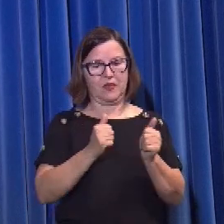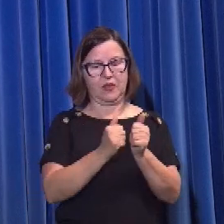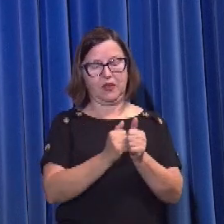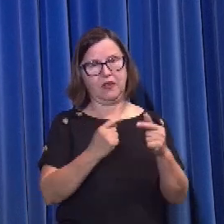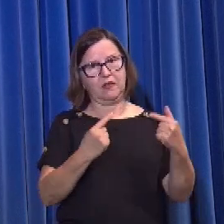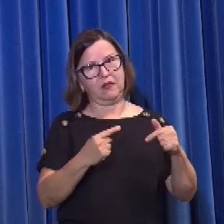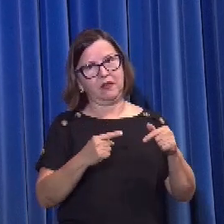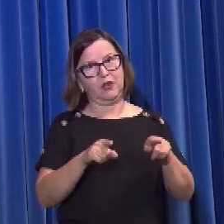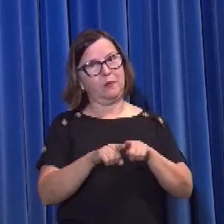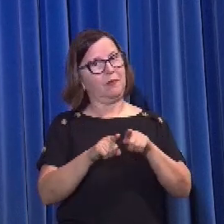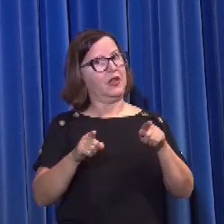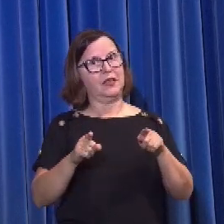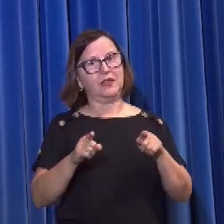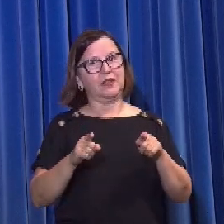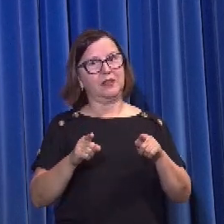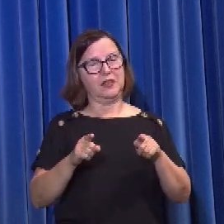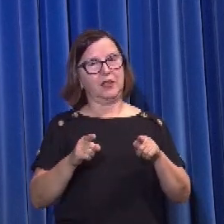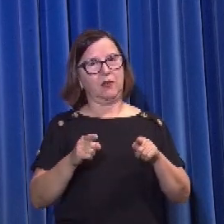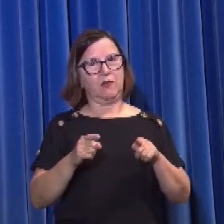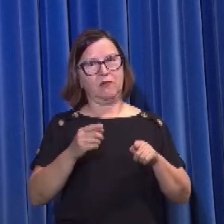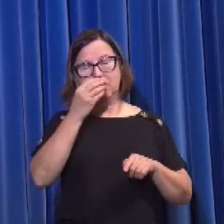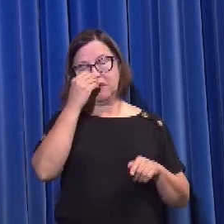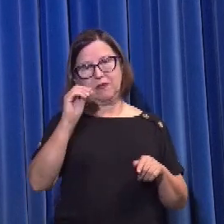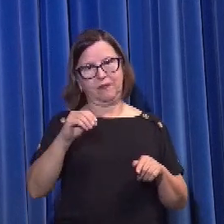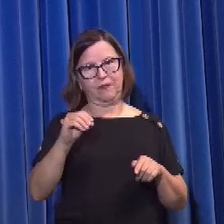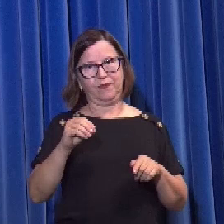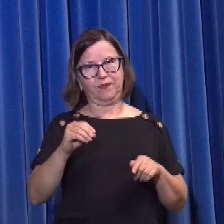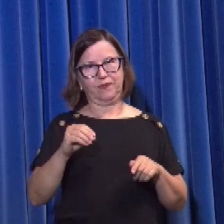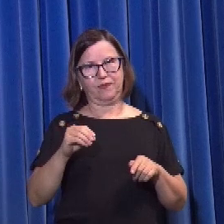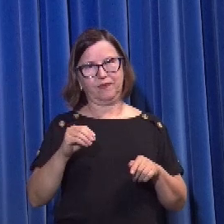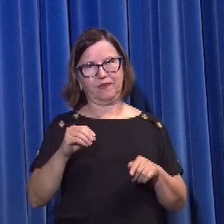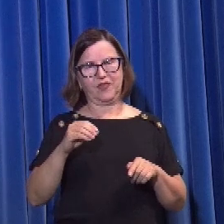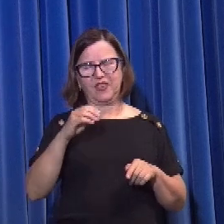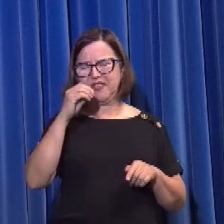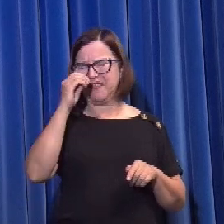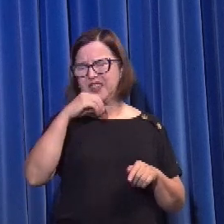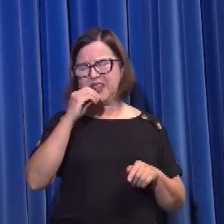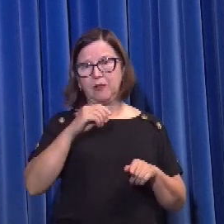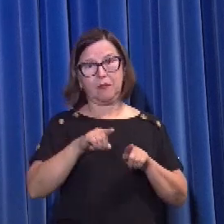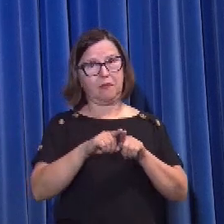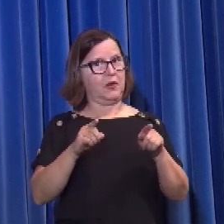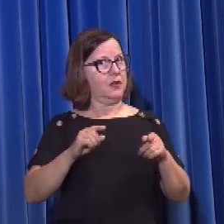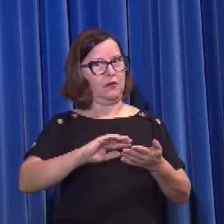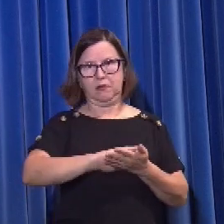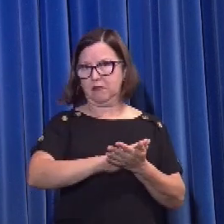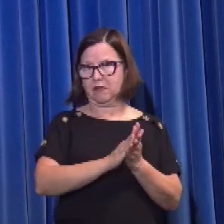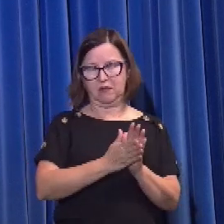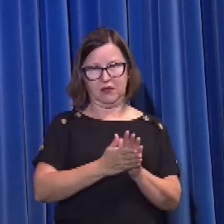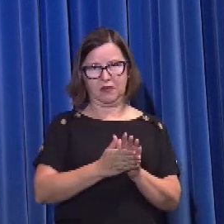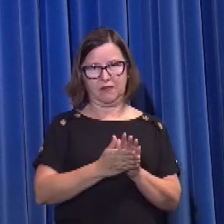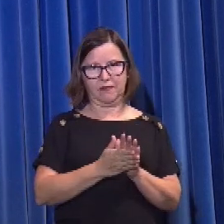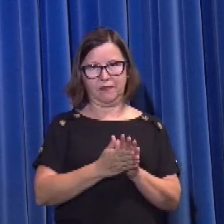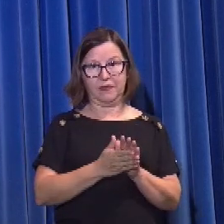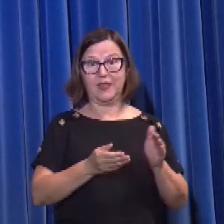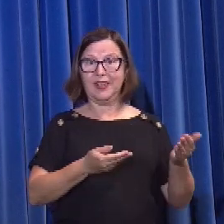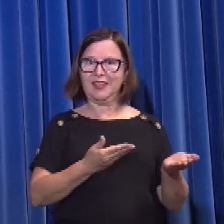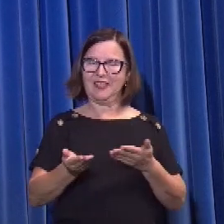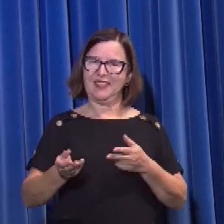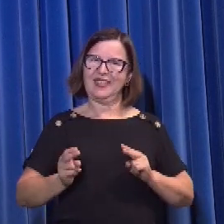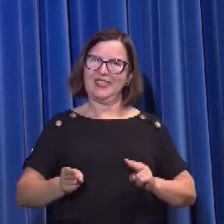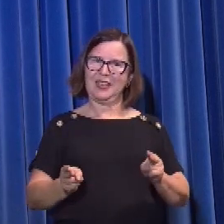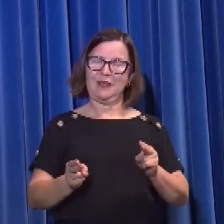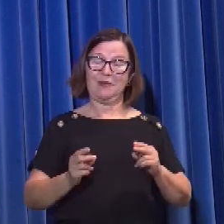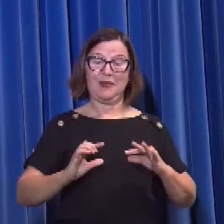perseguidos, porém não desamparados, abatidos, porém não destruídos, levando sempre